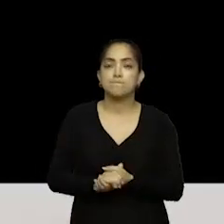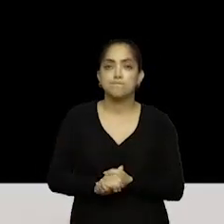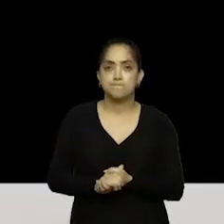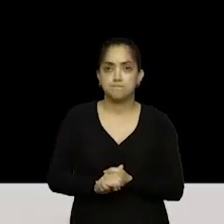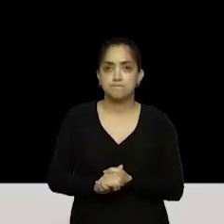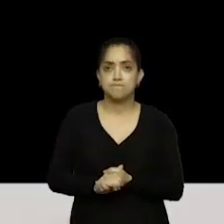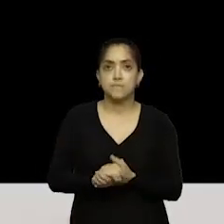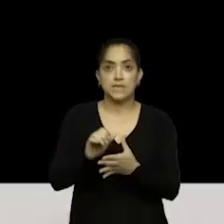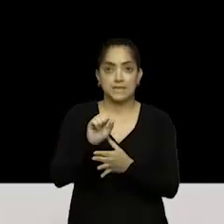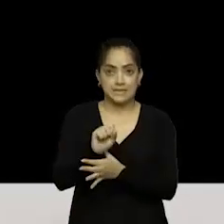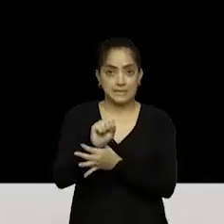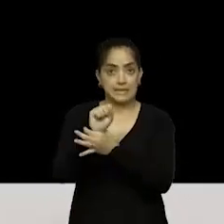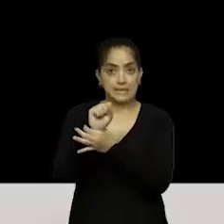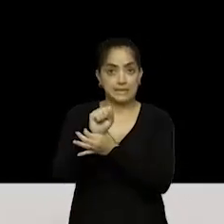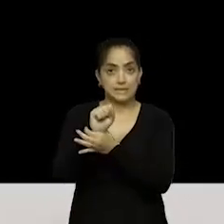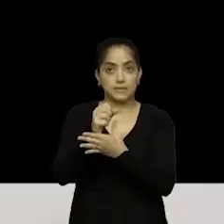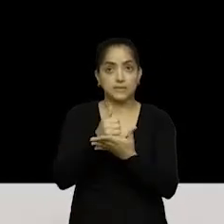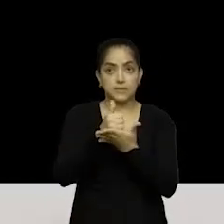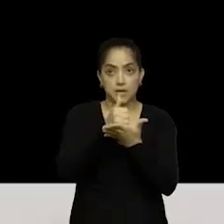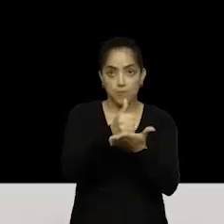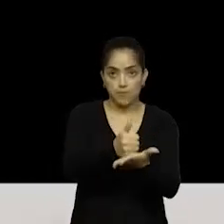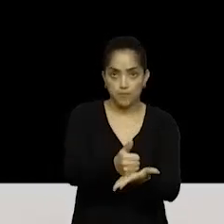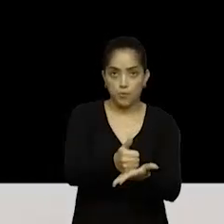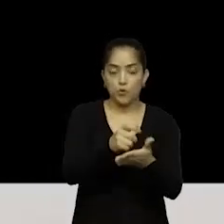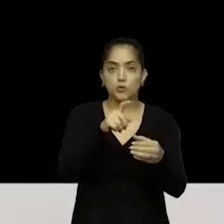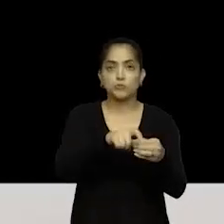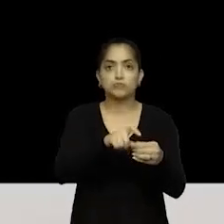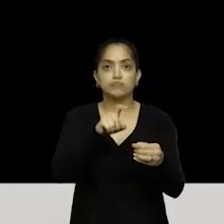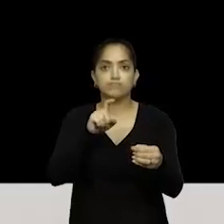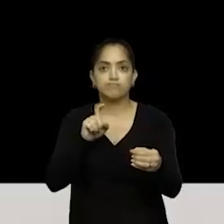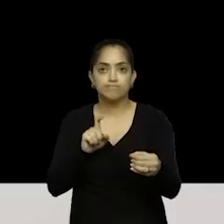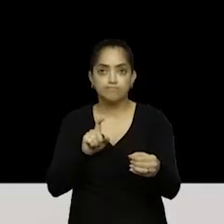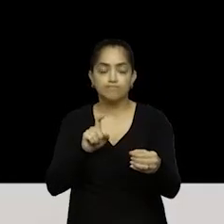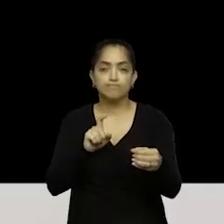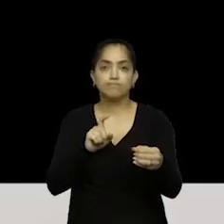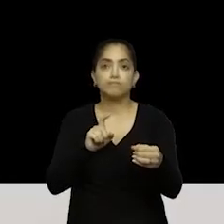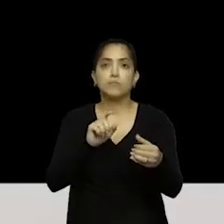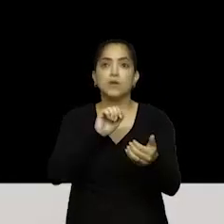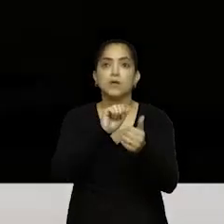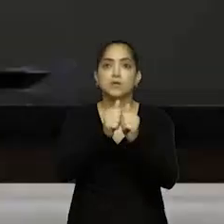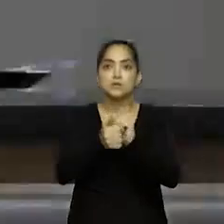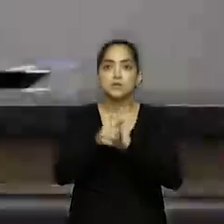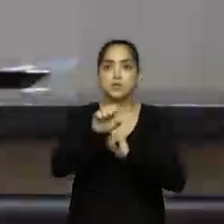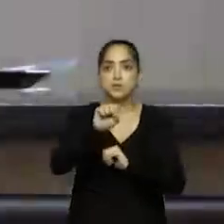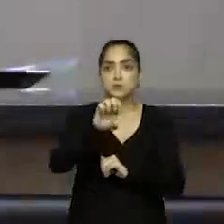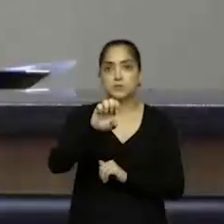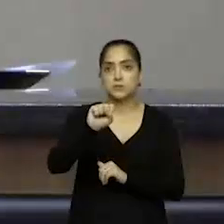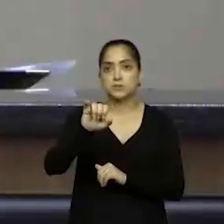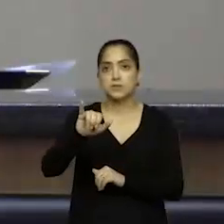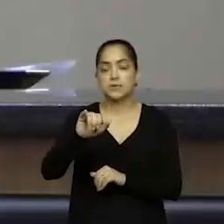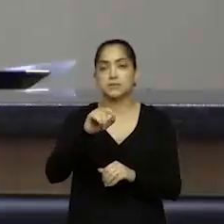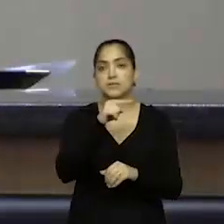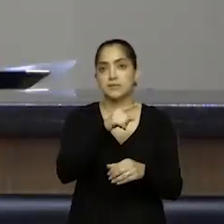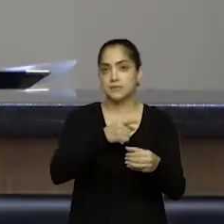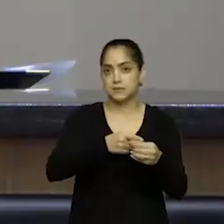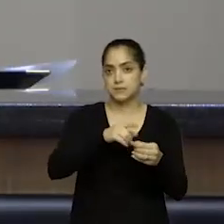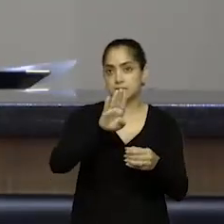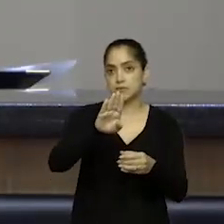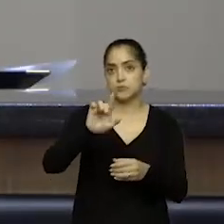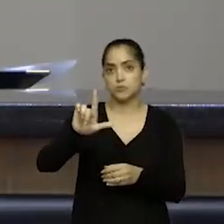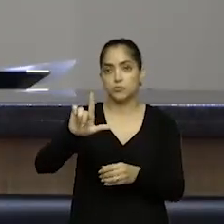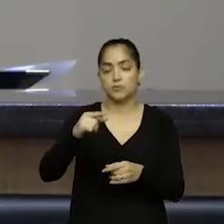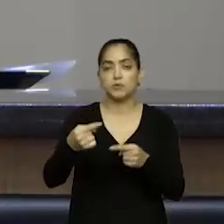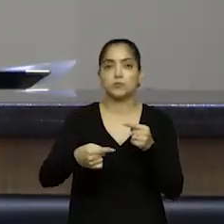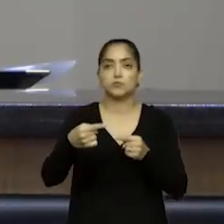que garanta apoio no processo de municipalização do complexo esportivo do SESI em Blumenau. Em